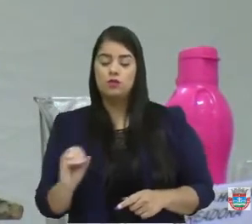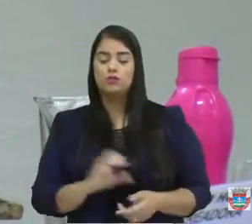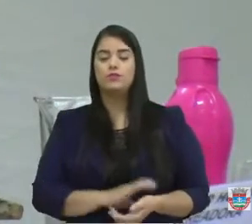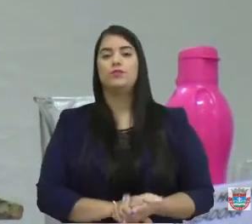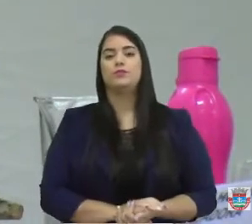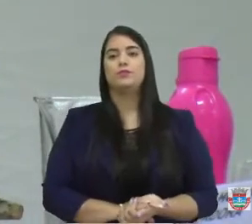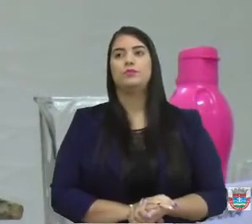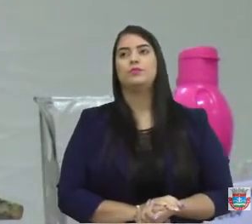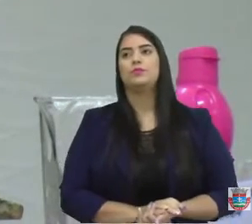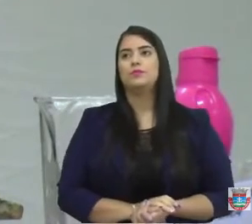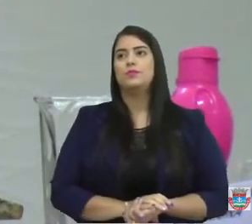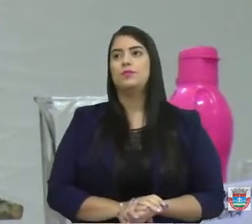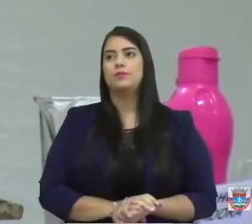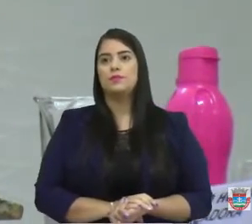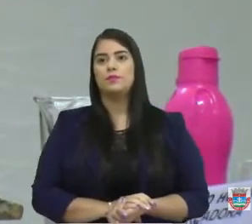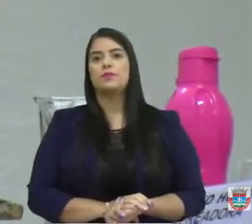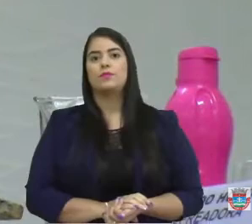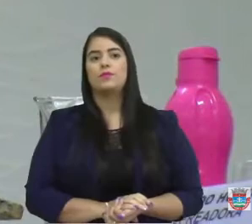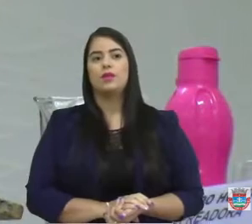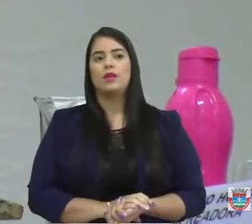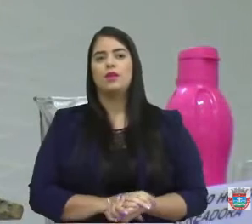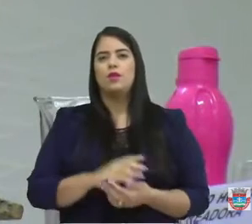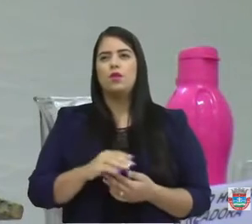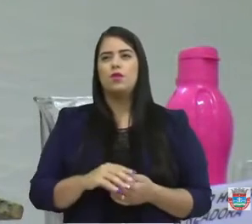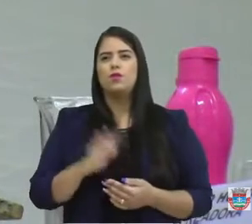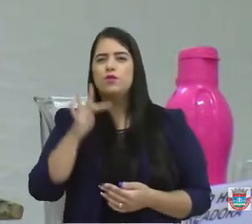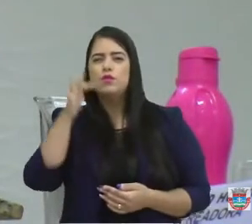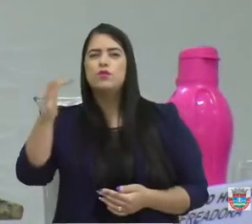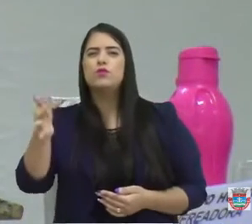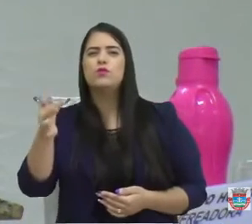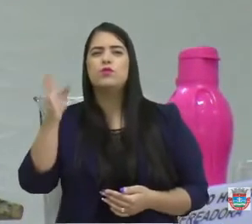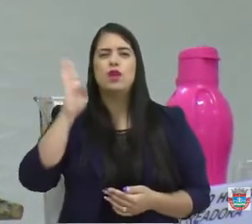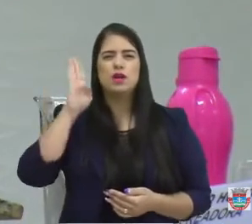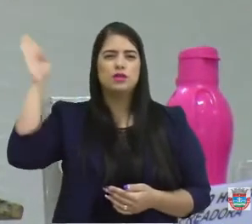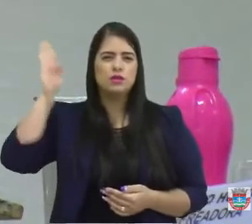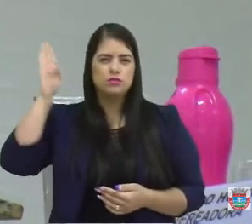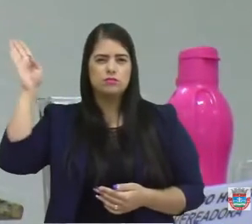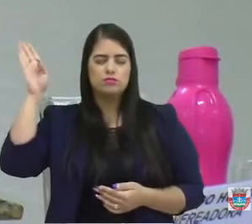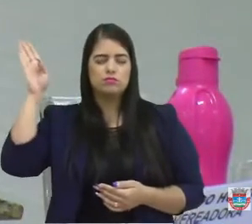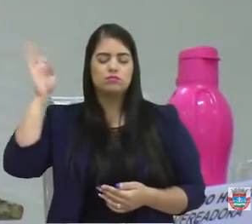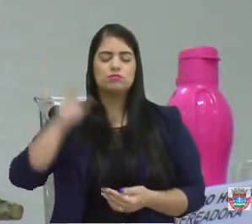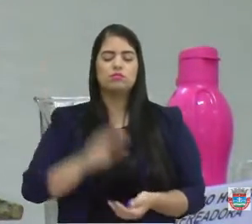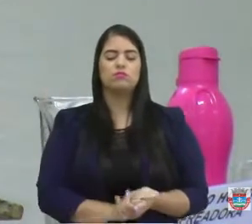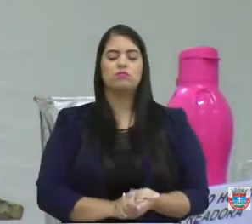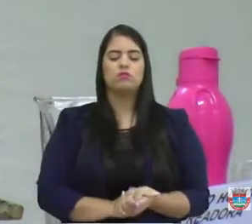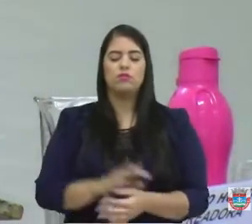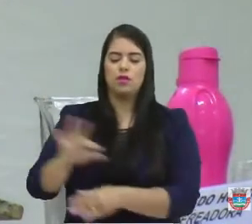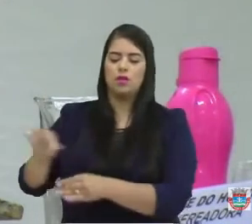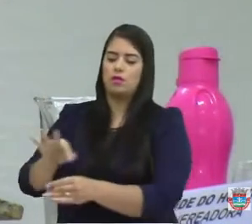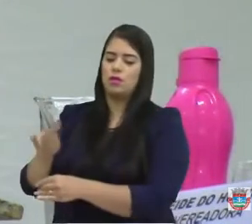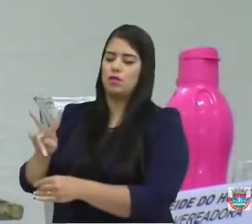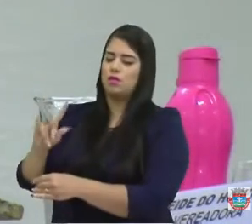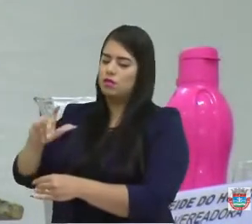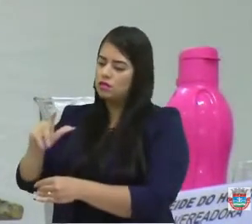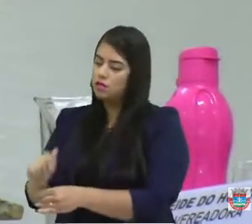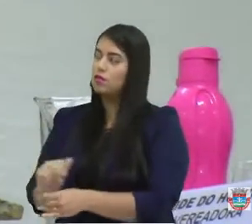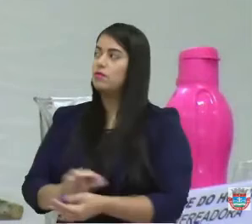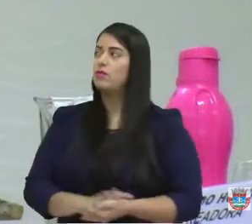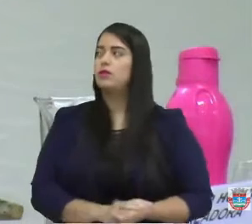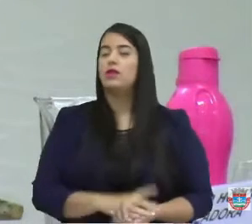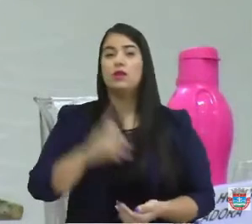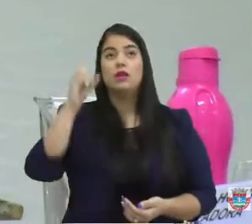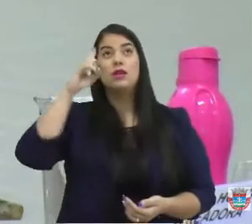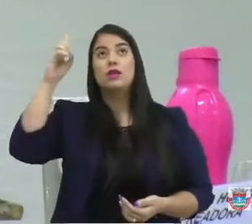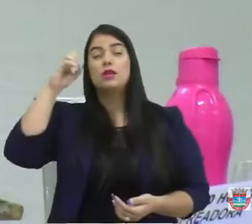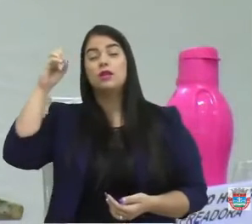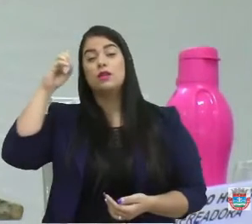conheço ele, e vai ser pré-candidato lá no Espírito Santo. Vou dizer uma coisa a você, Josivaldo. Quando Deus faz um só,